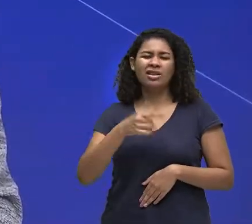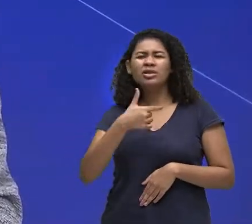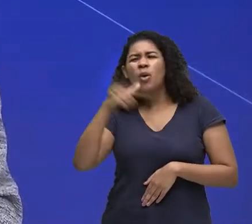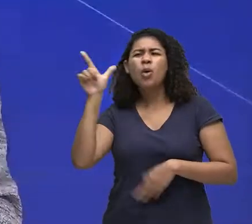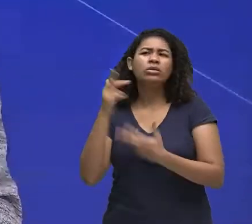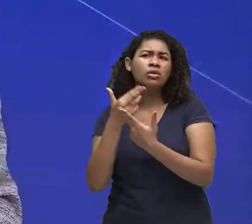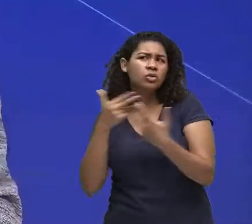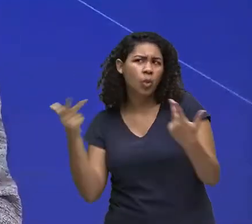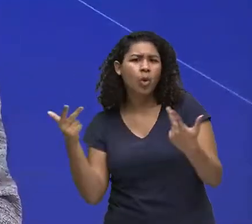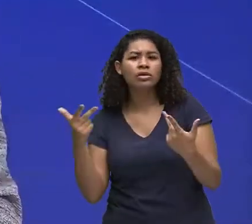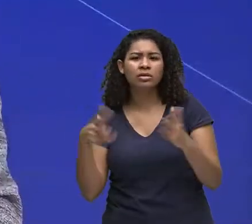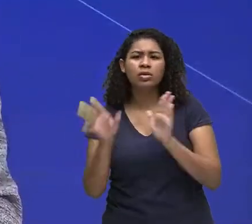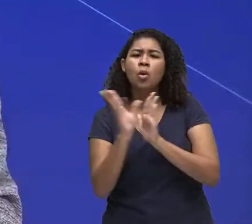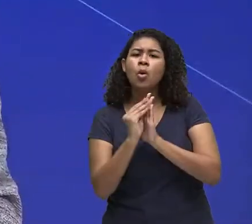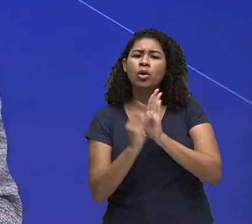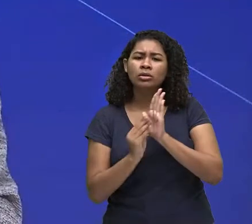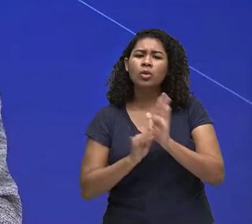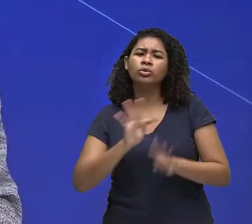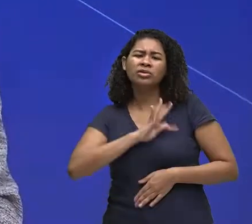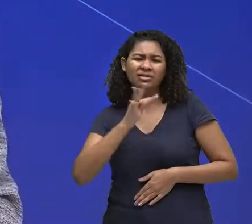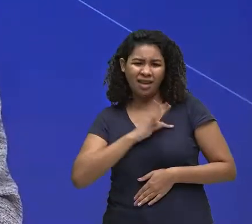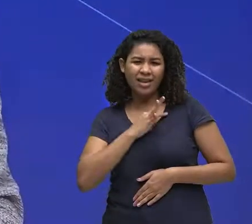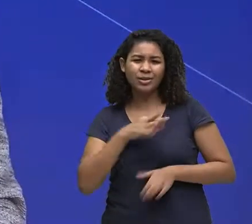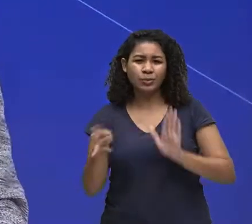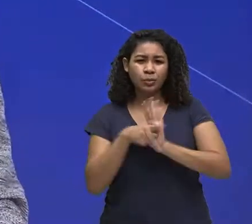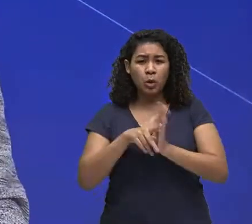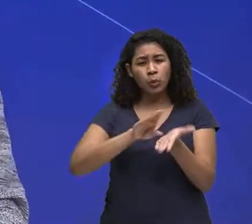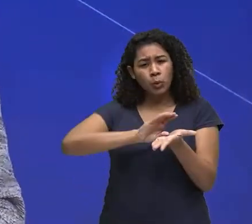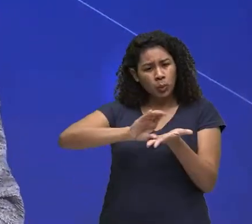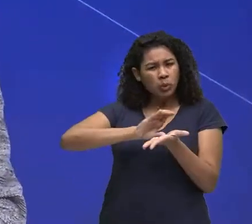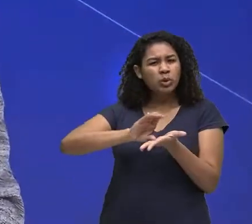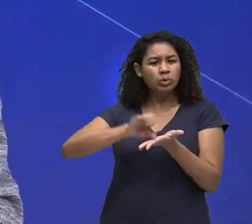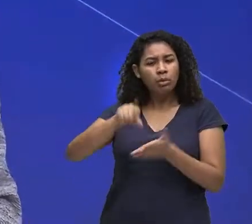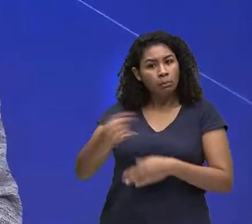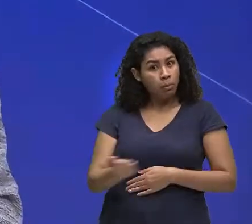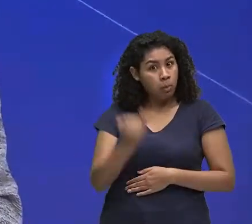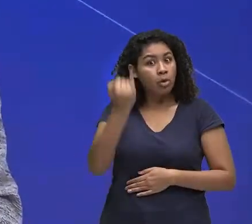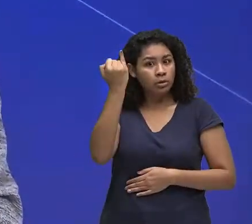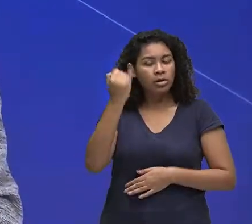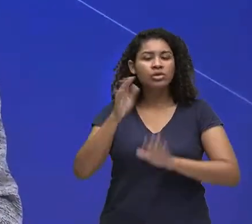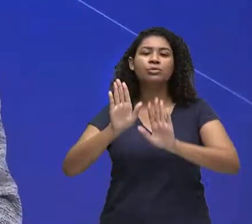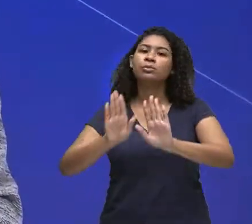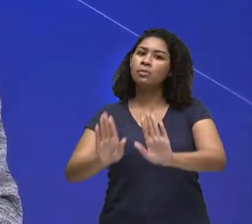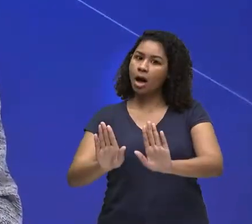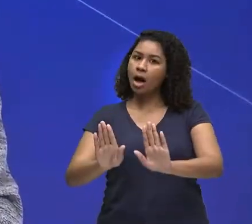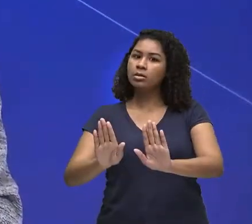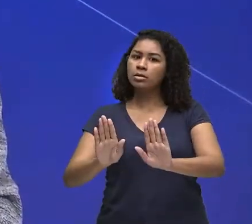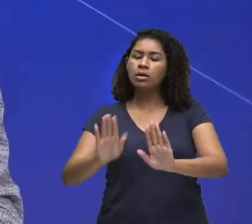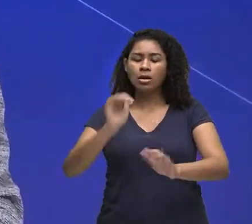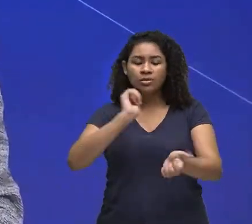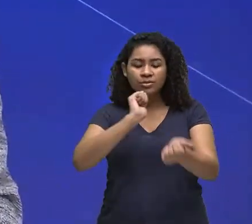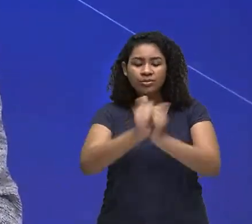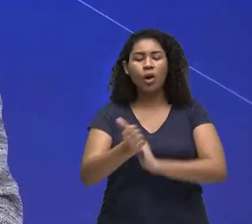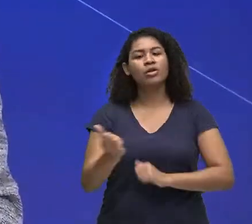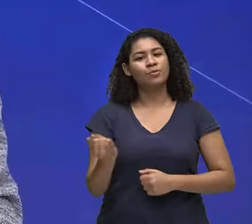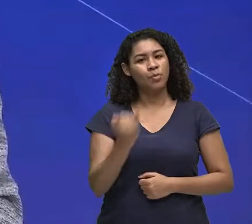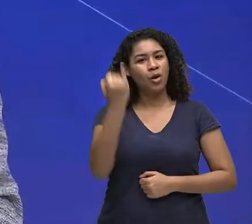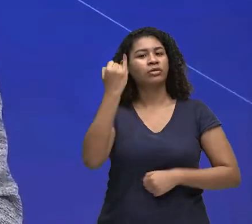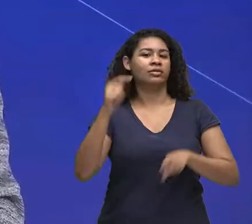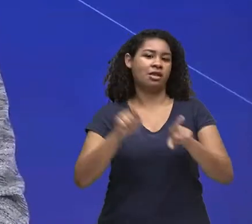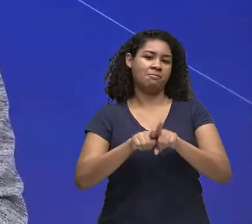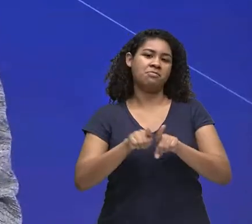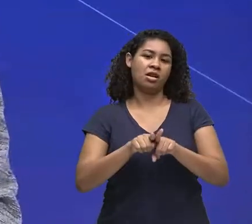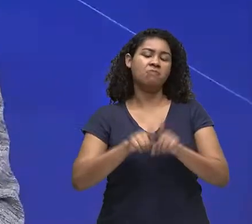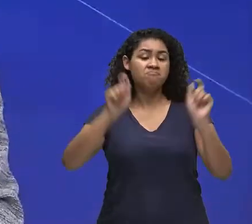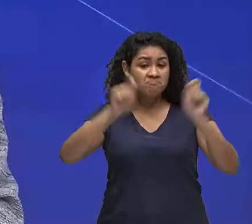o conteúdo técnico que é do currículo é necessário ser passado. Mas o esporte também tem sua importância porque ele também tem o papel de